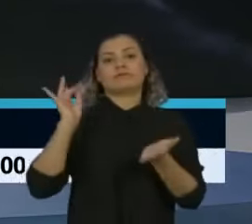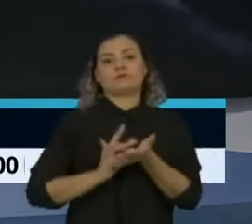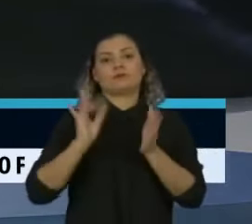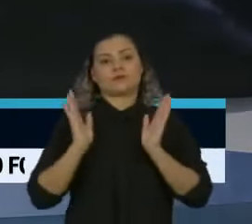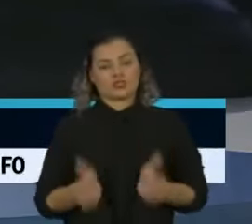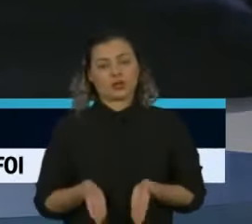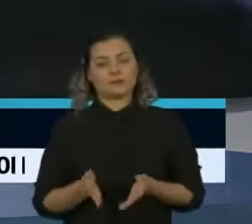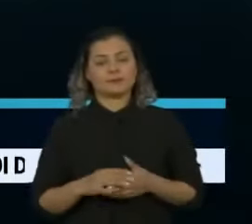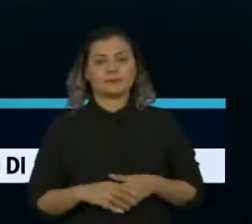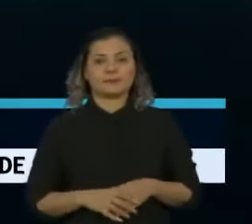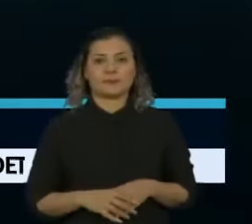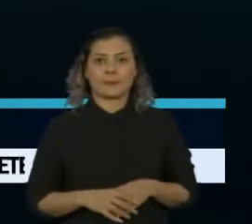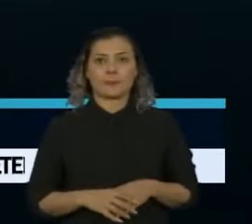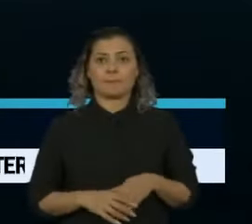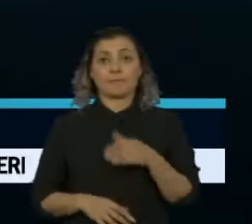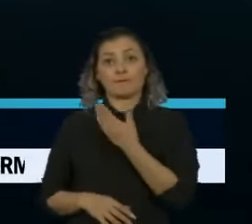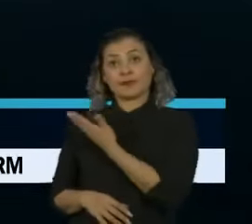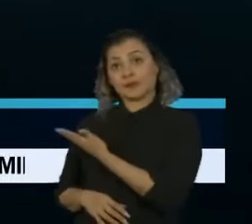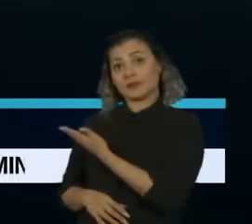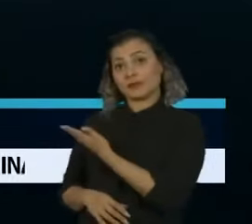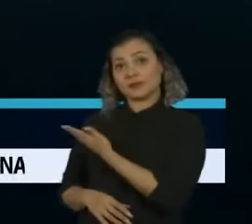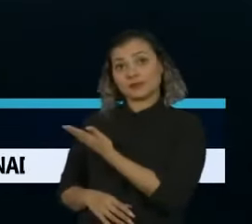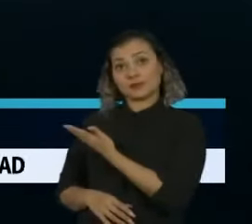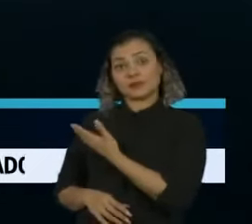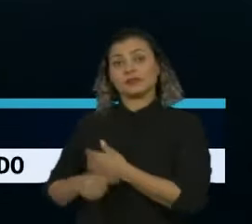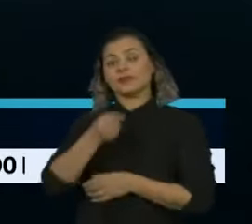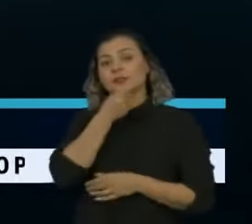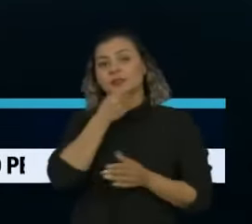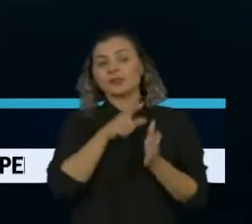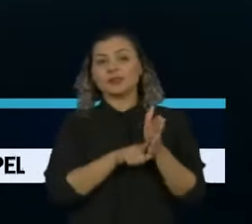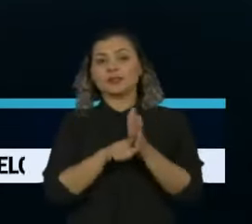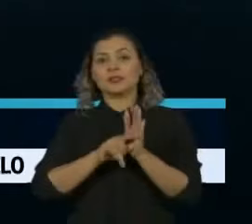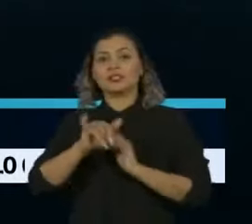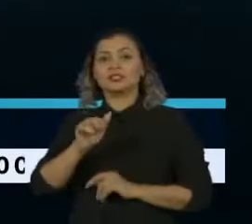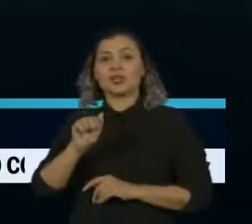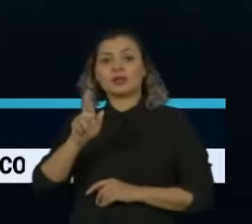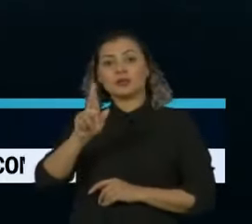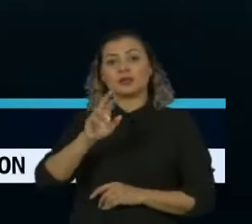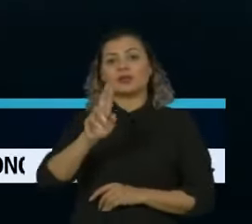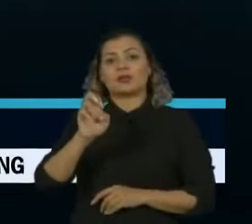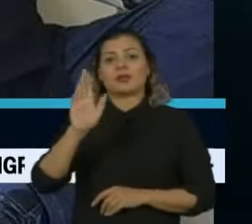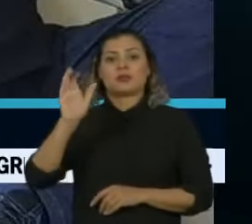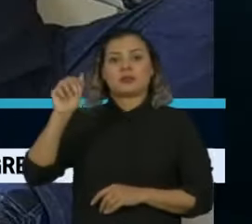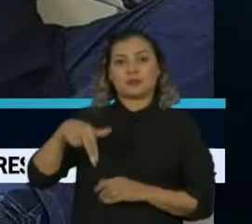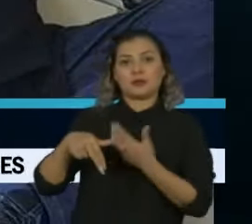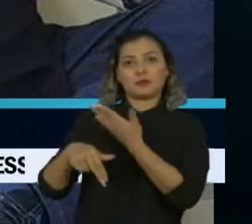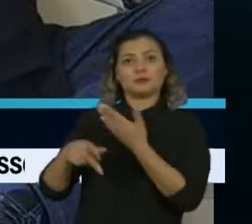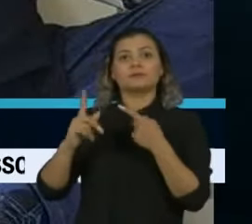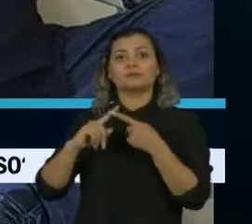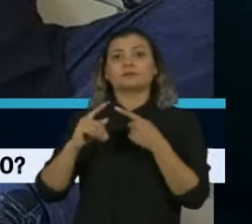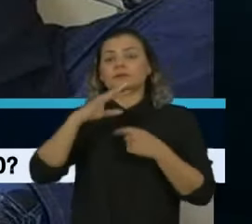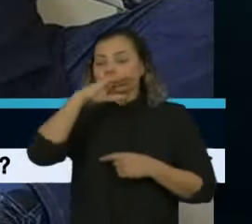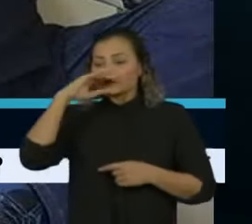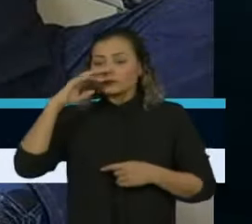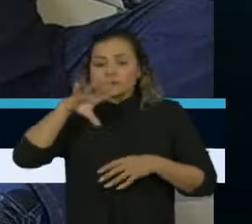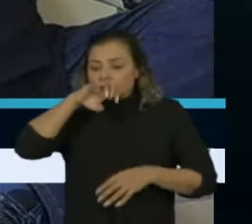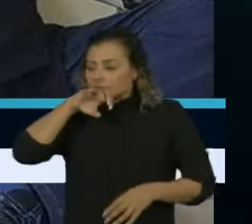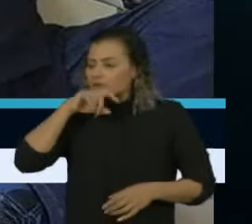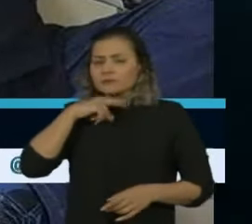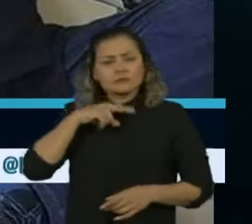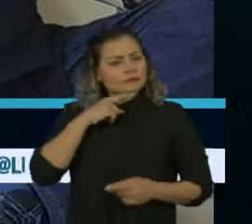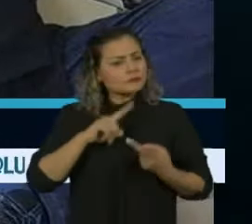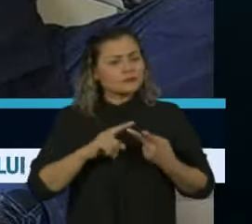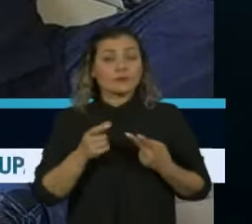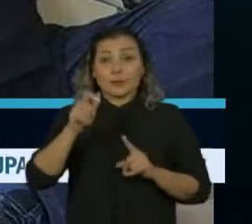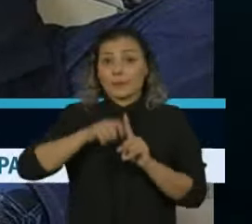da Covid-19. Segundo o jornal O Globo, Jair Renan estaria com sintomas leves como perda de olfato. Em abril,